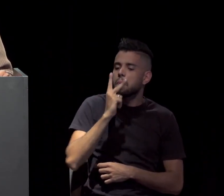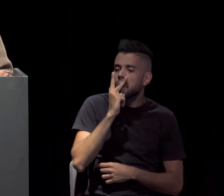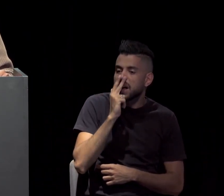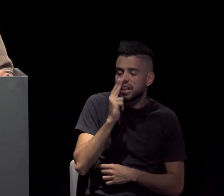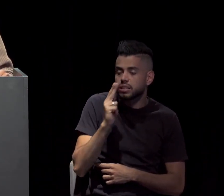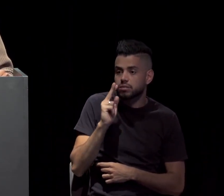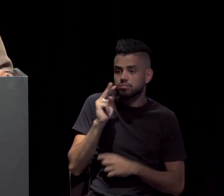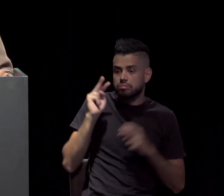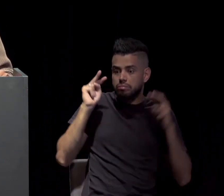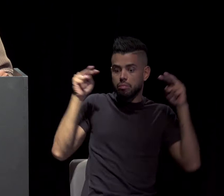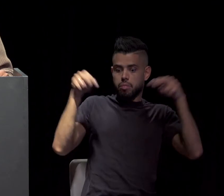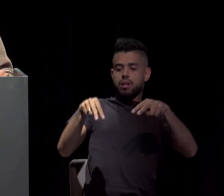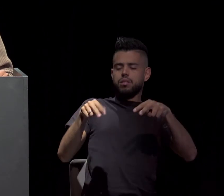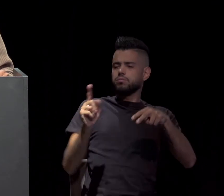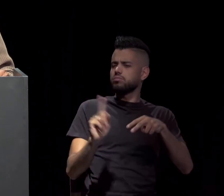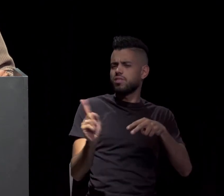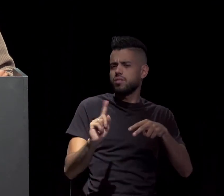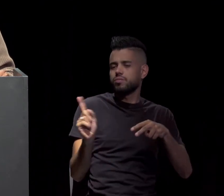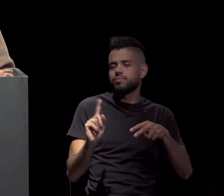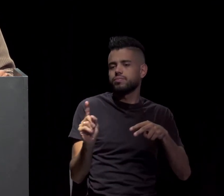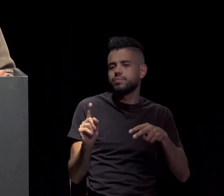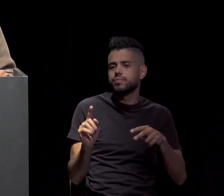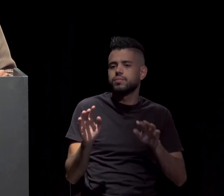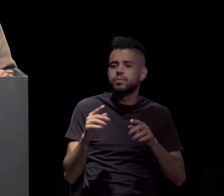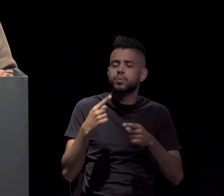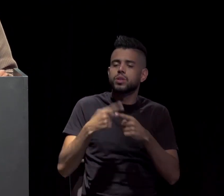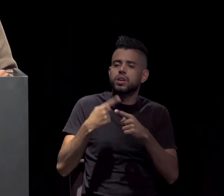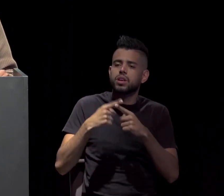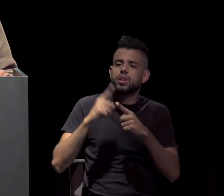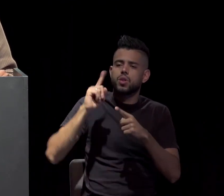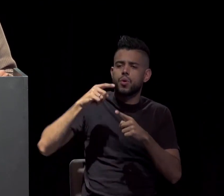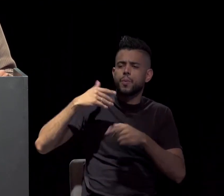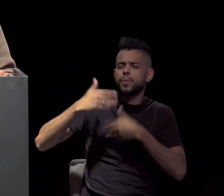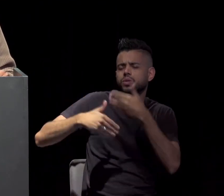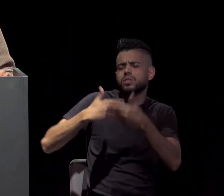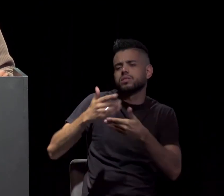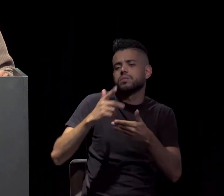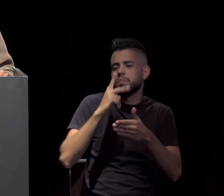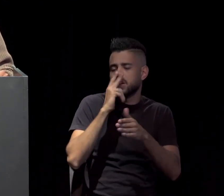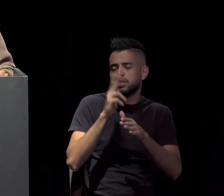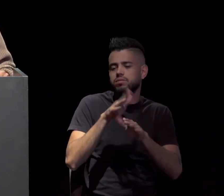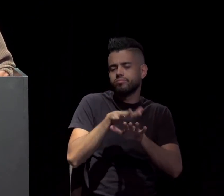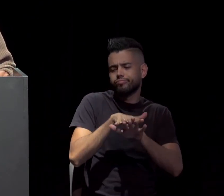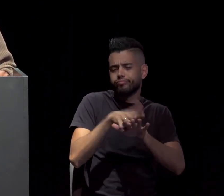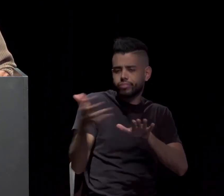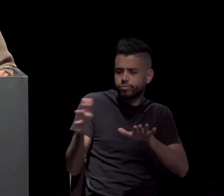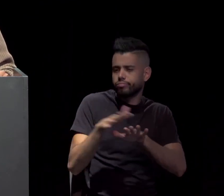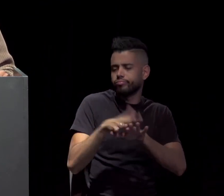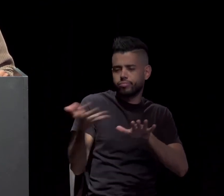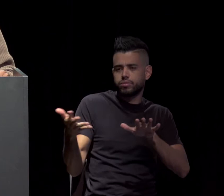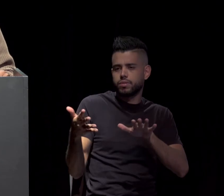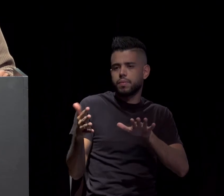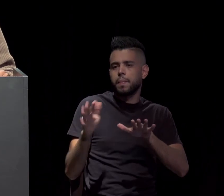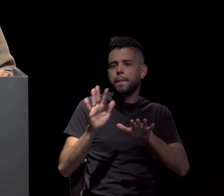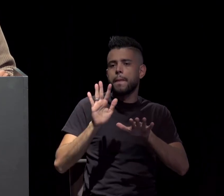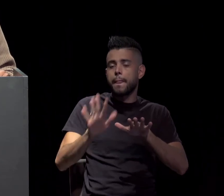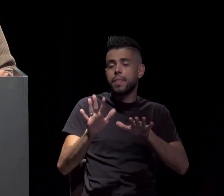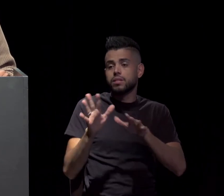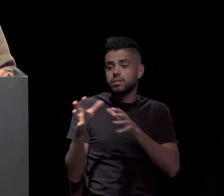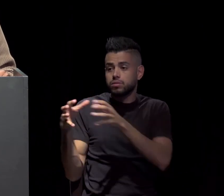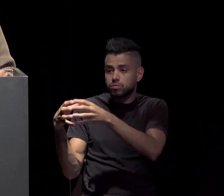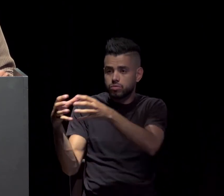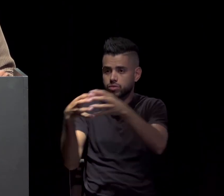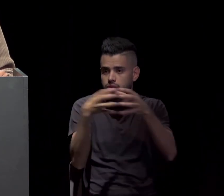Por quê? A própria sociedade, pelo processo racializado, os exclui, mas há uma estratégia também das culturas negras de Minas